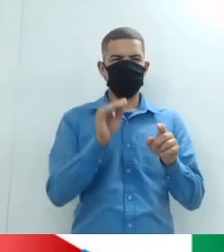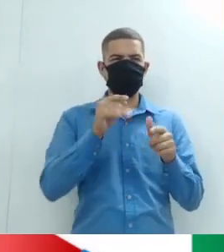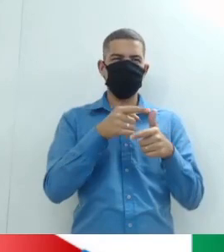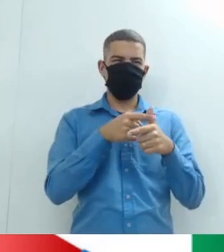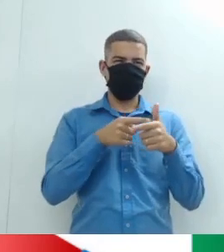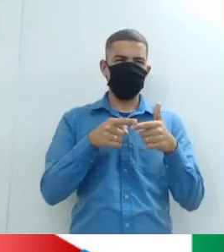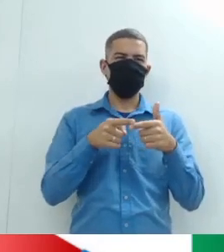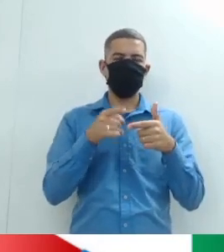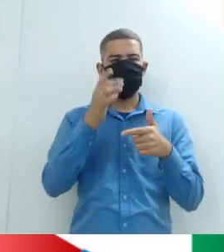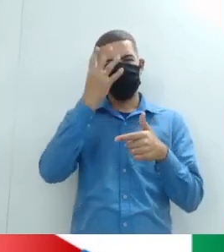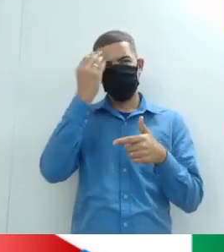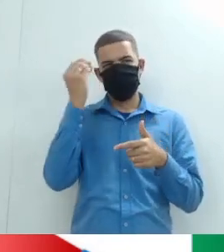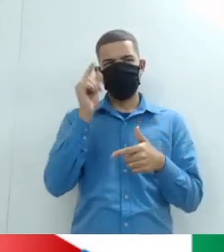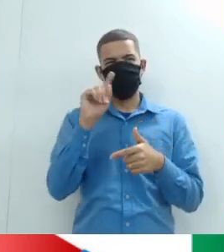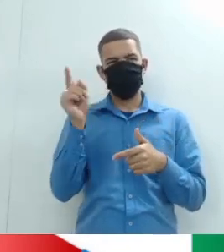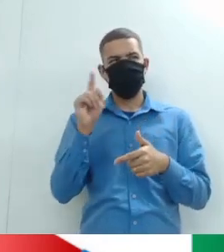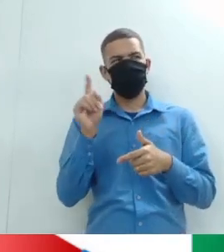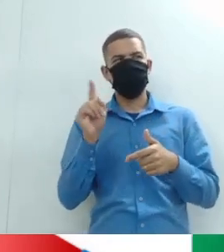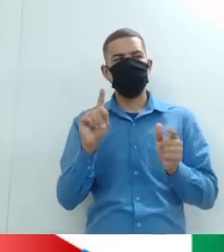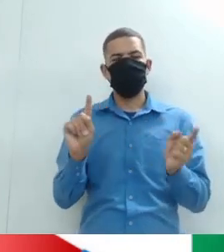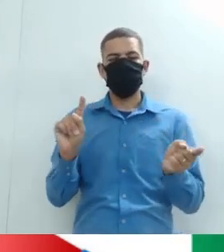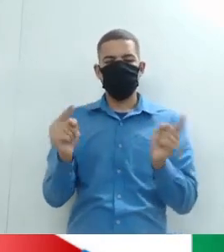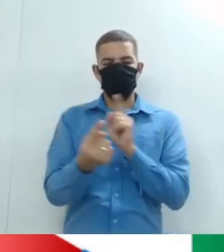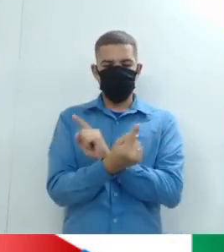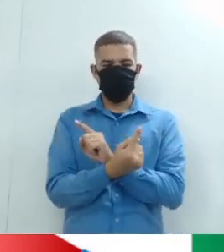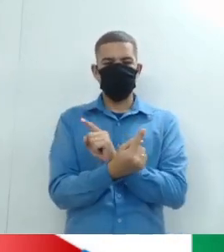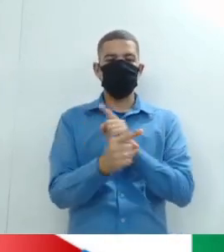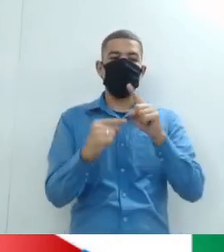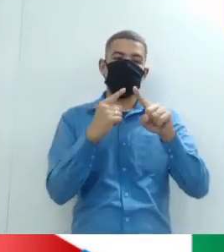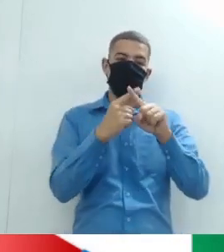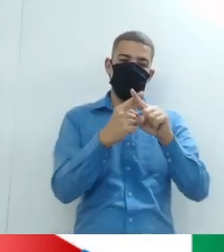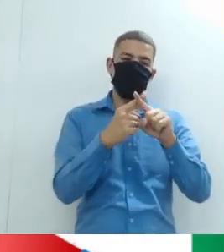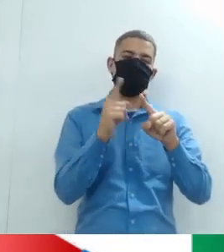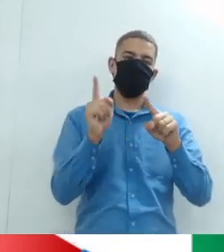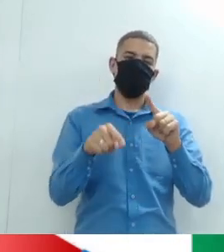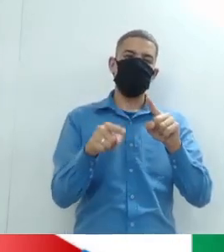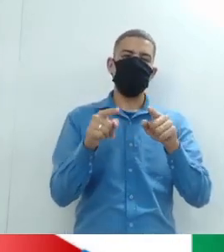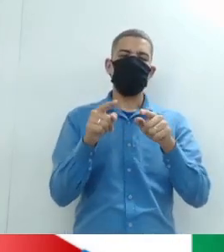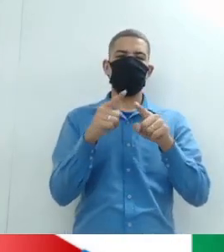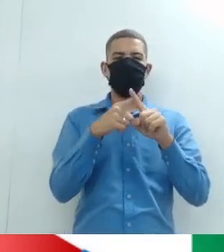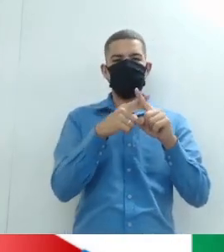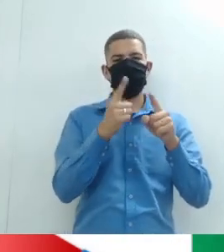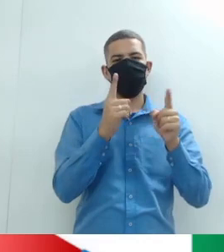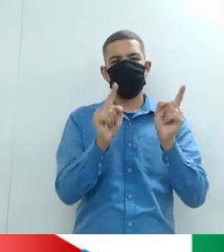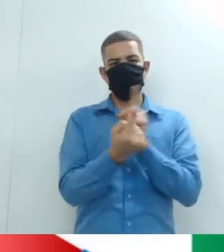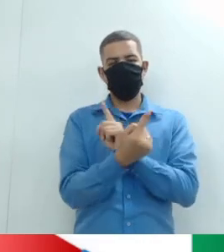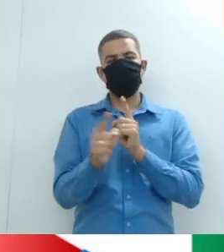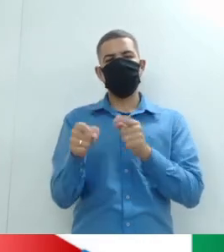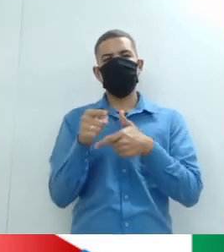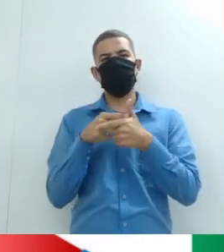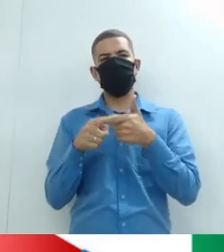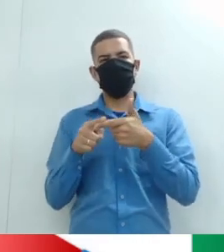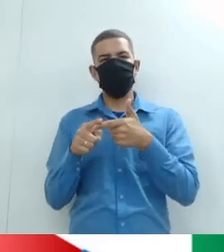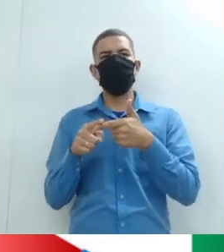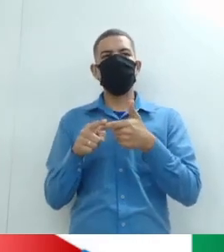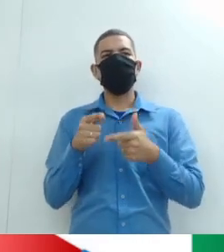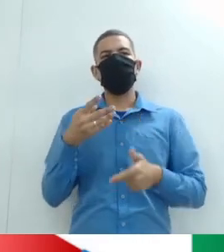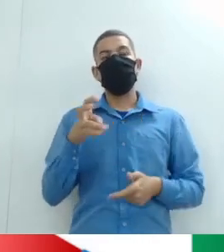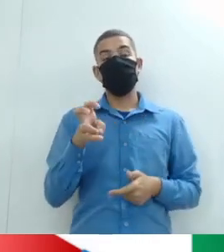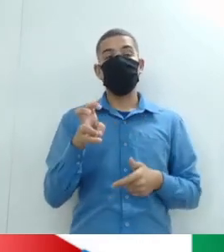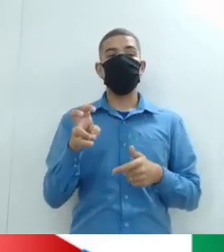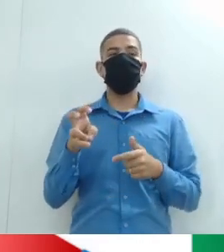disso? Não esquece, por favor. O inverso da multiplicação é a divisão. Então, 45 dividido por 15,